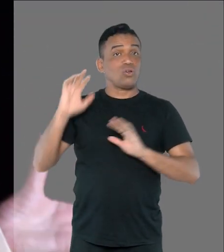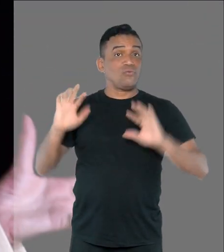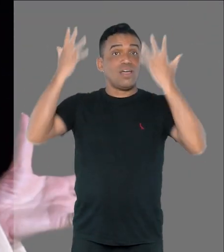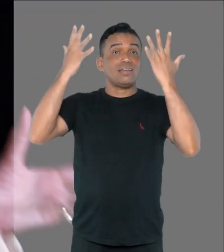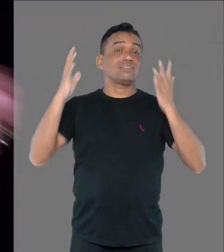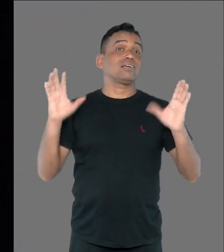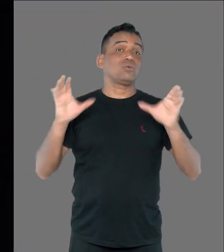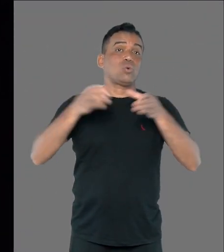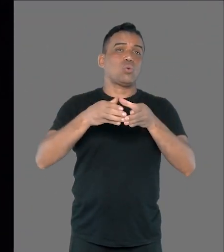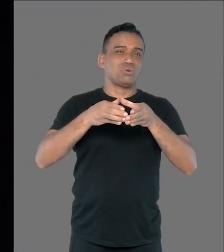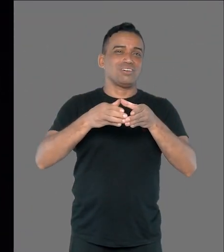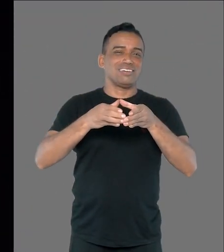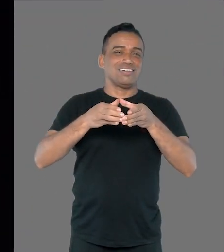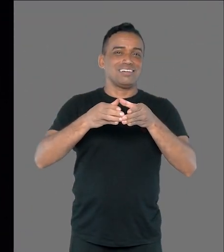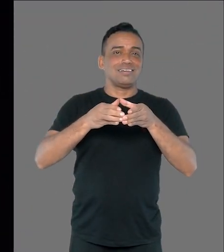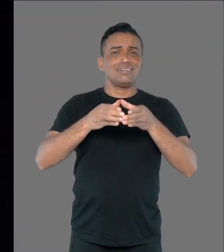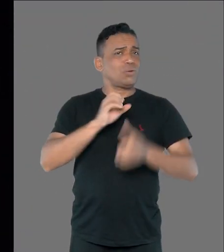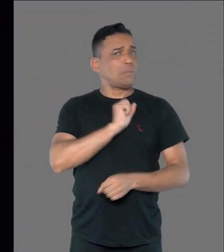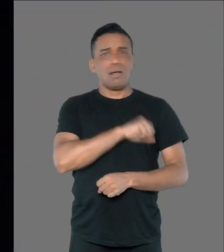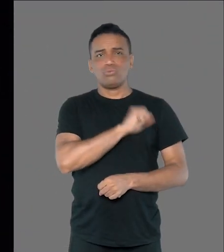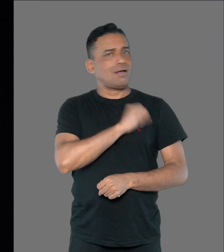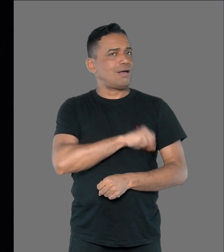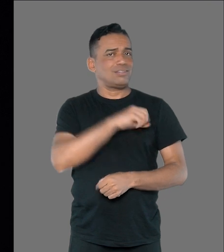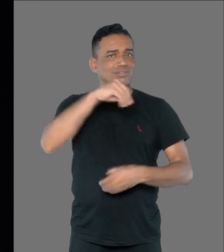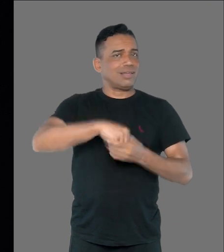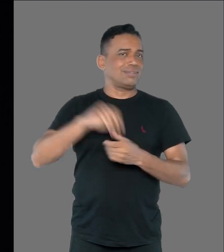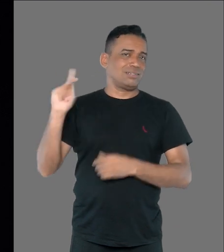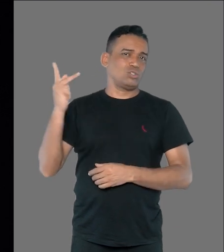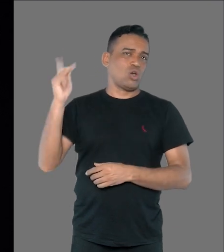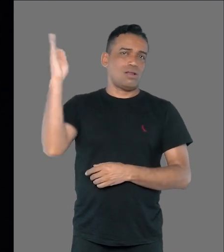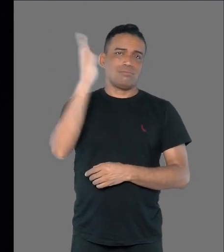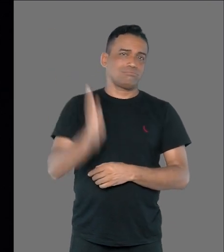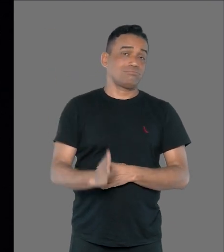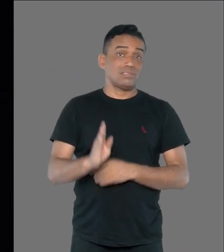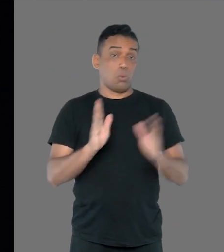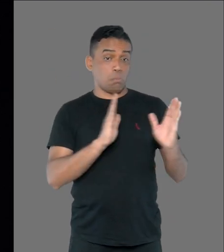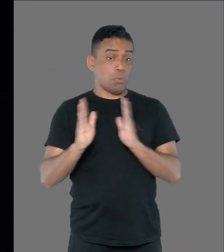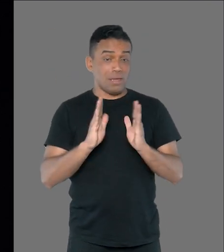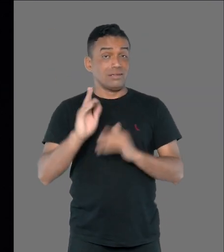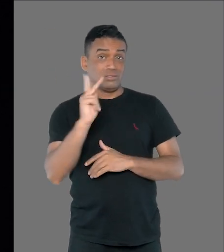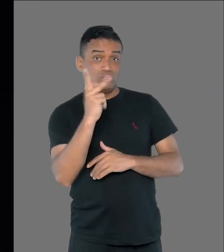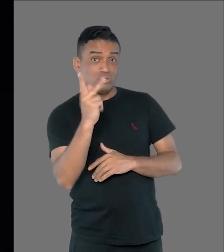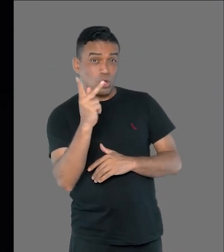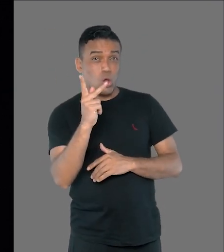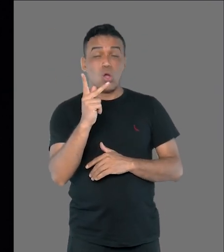os grupos identitários, o que é uma maldade para o Brasil. Agora, nós estamos realmente num momento em que a história está